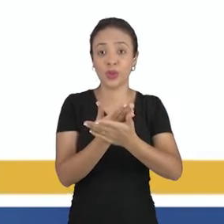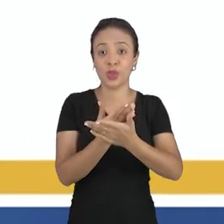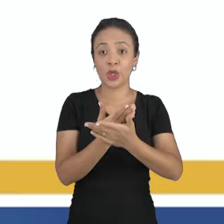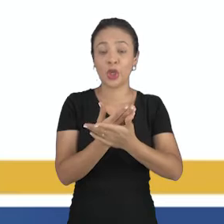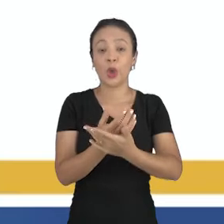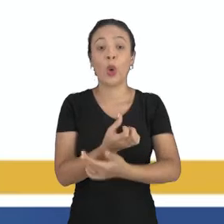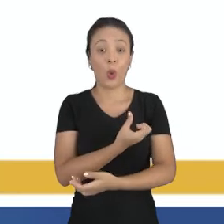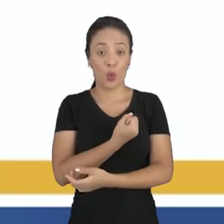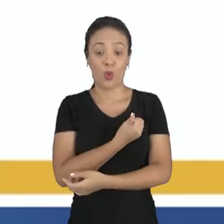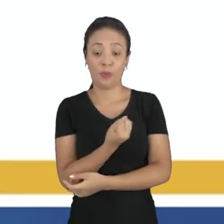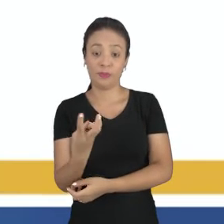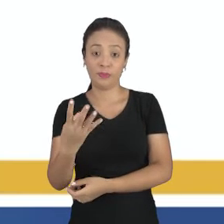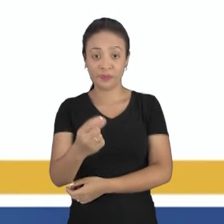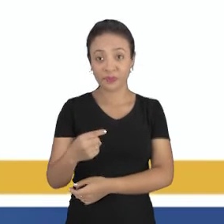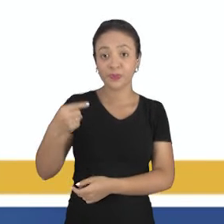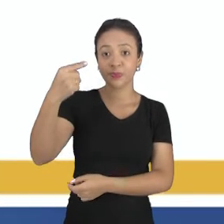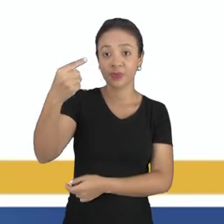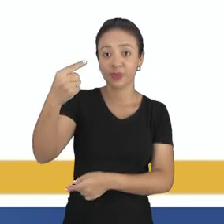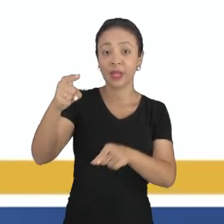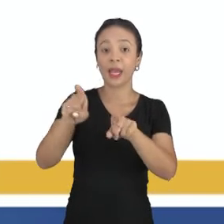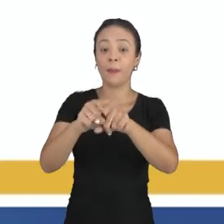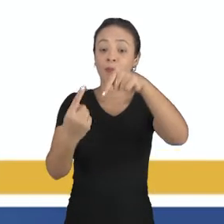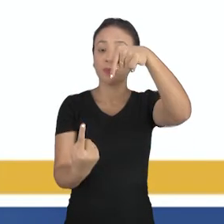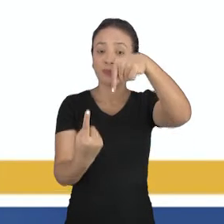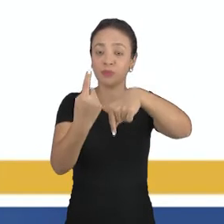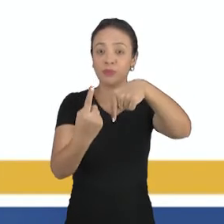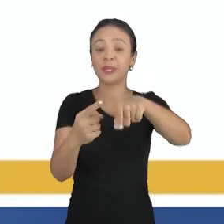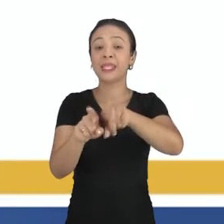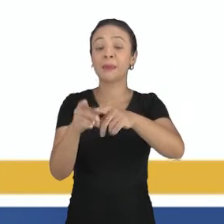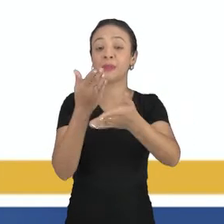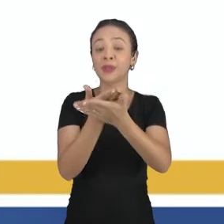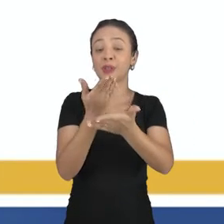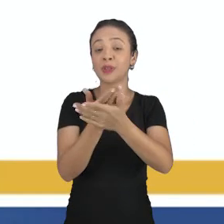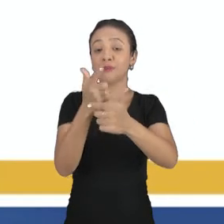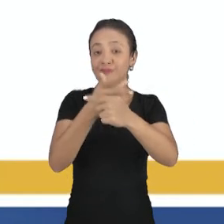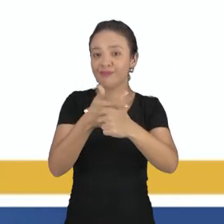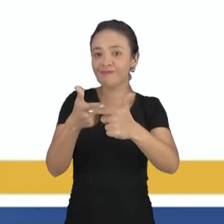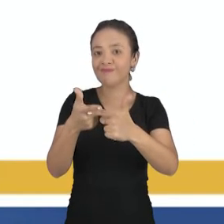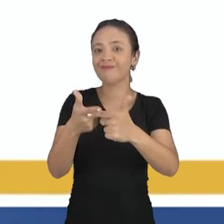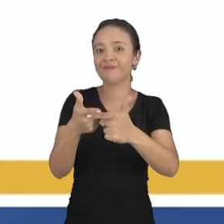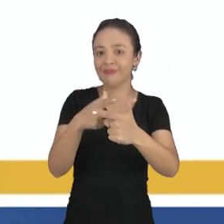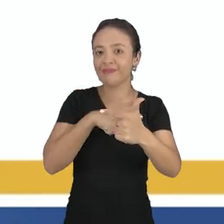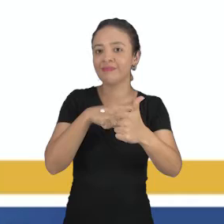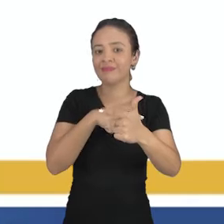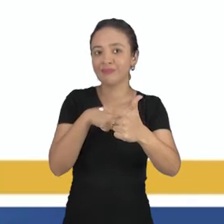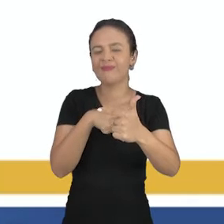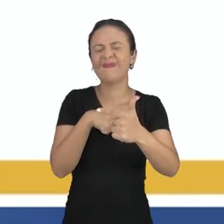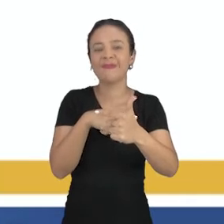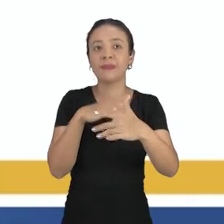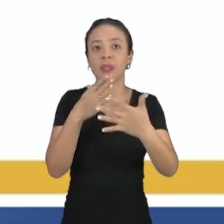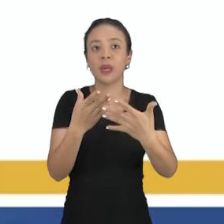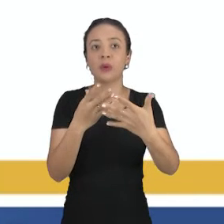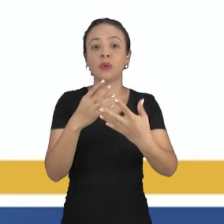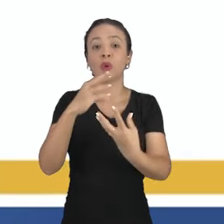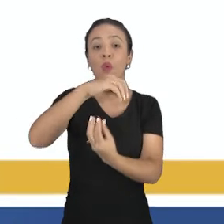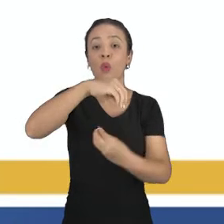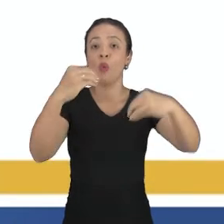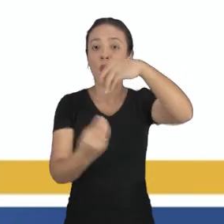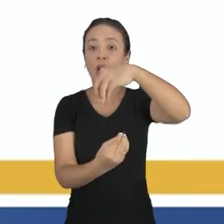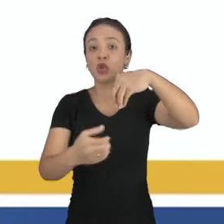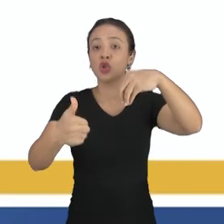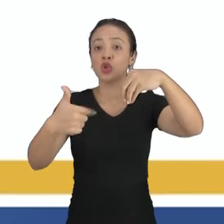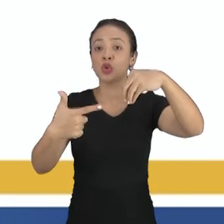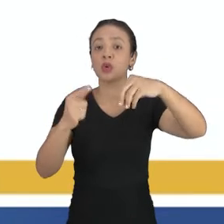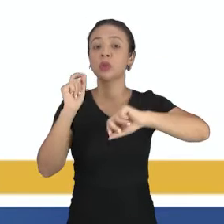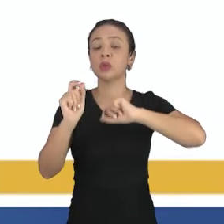potenciação inversamente tô trabalhando também a razão de igualdade é o inverso de 12